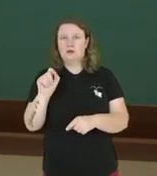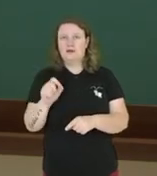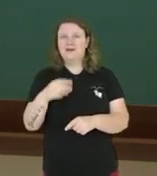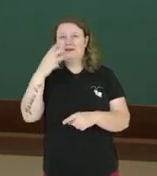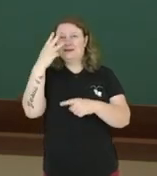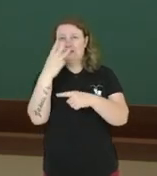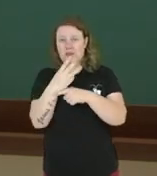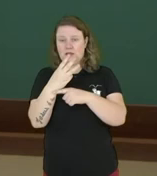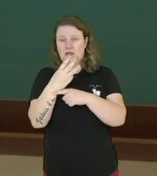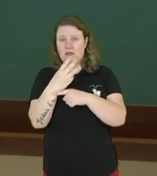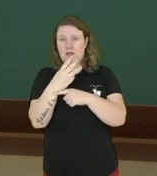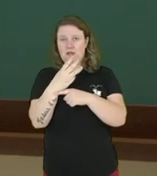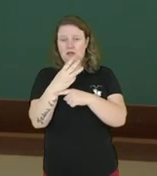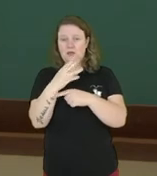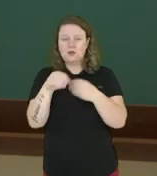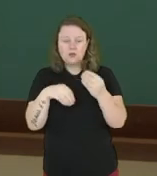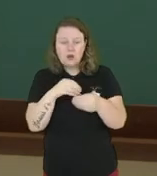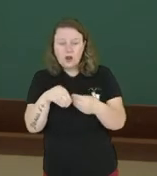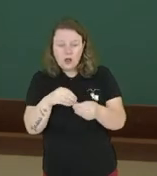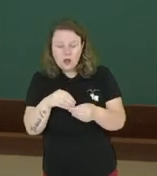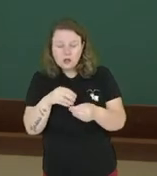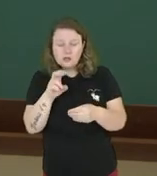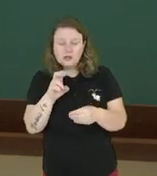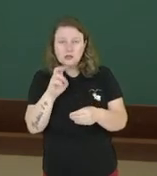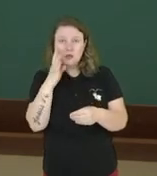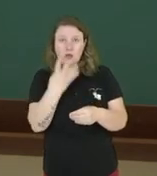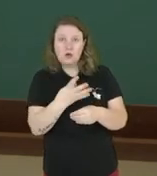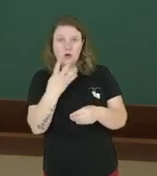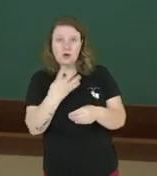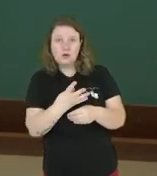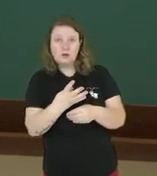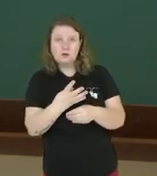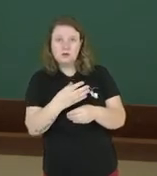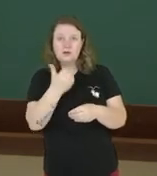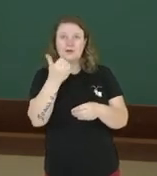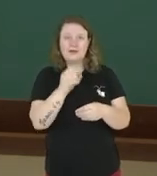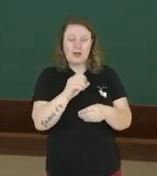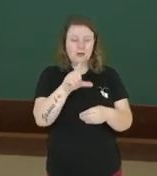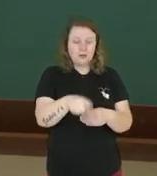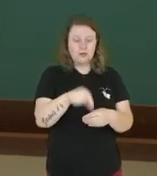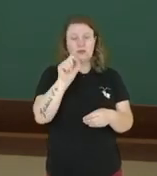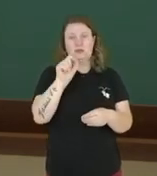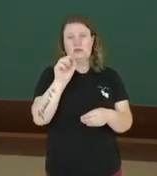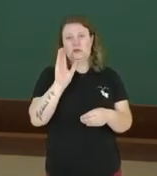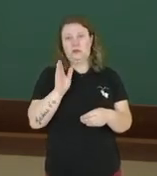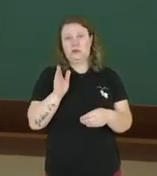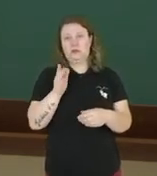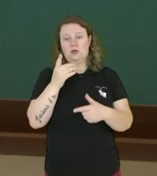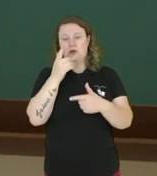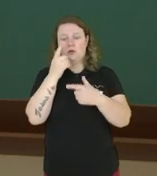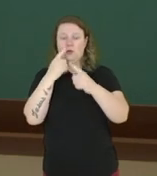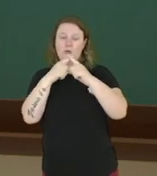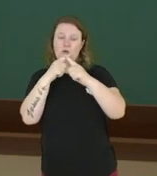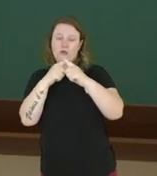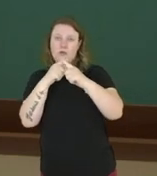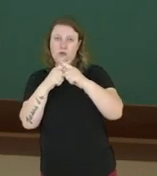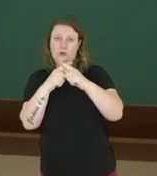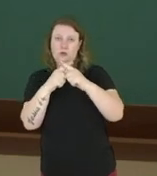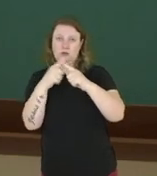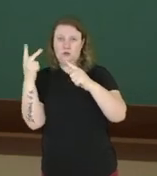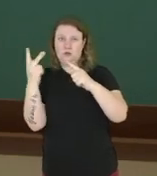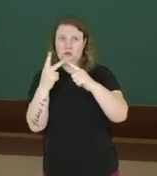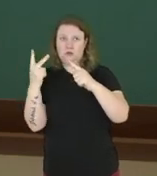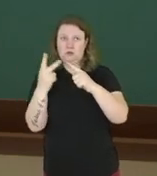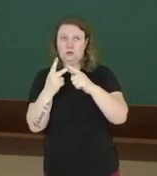são 3 no meio das 5, das 4, porque a de 10 já foi retirada. Então, você multiplica essas duas probabilidades.